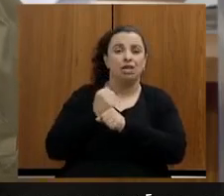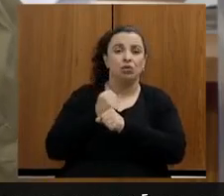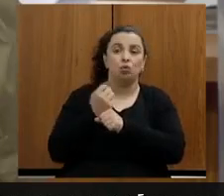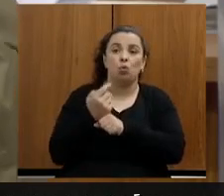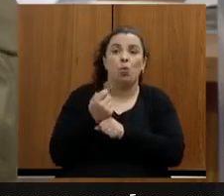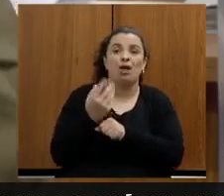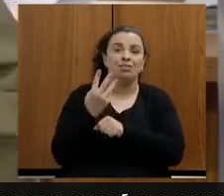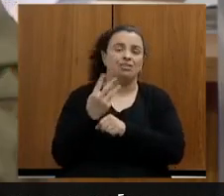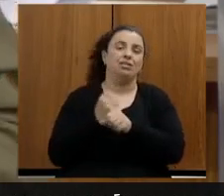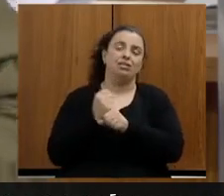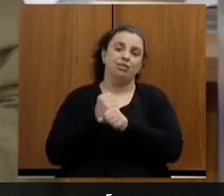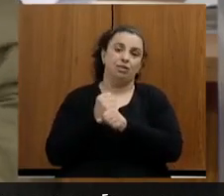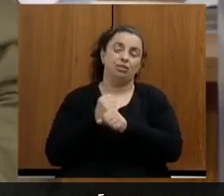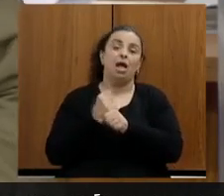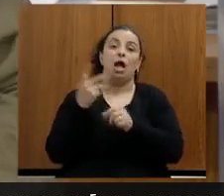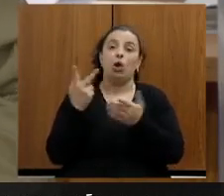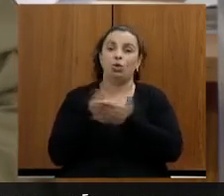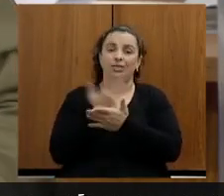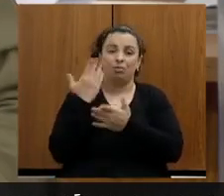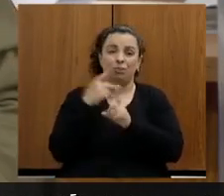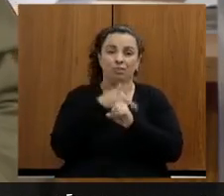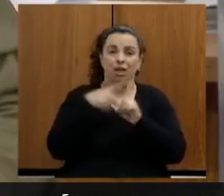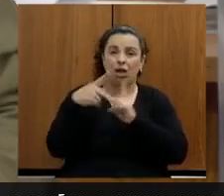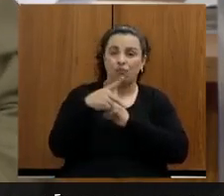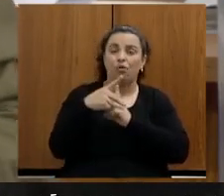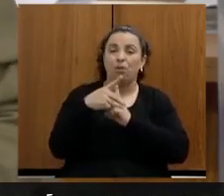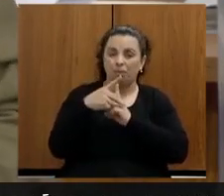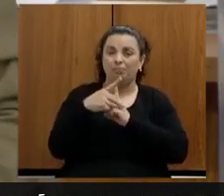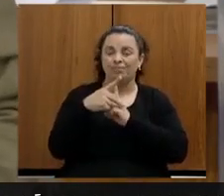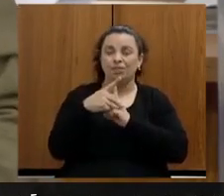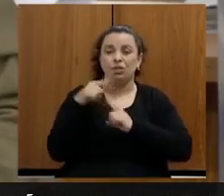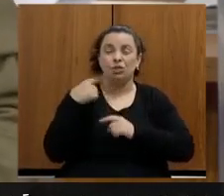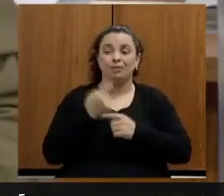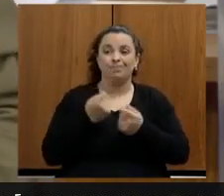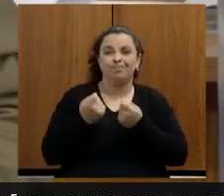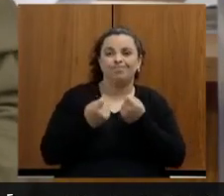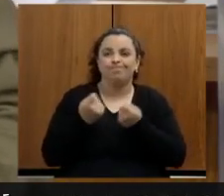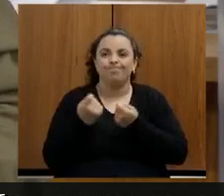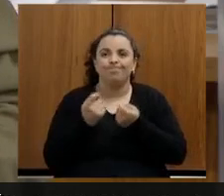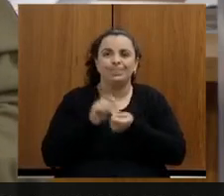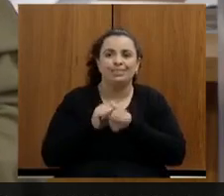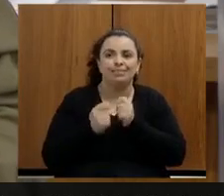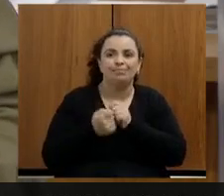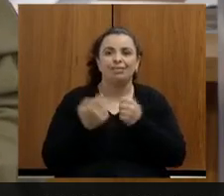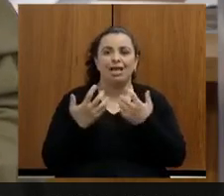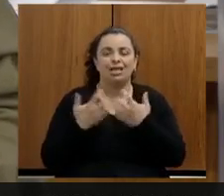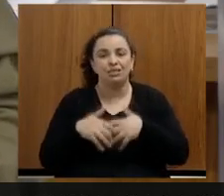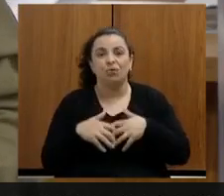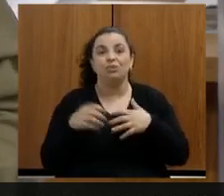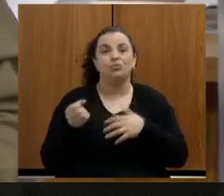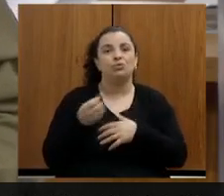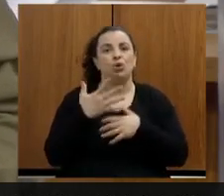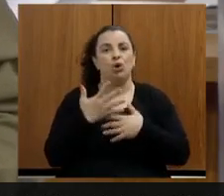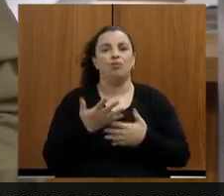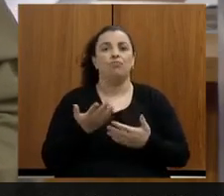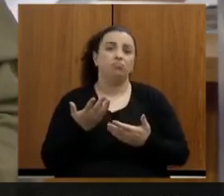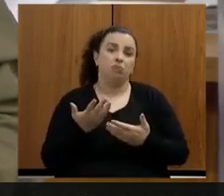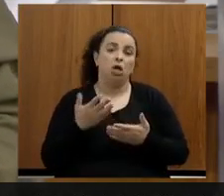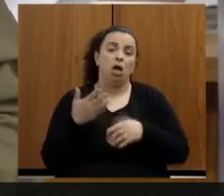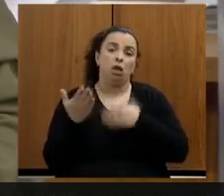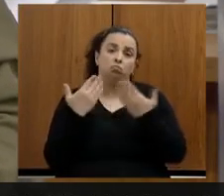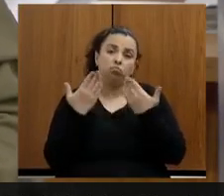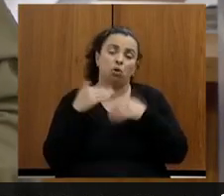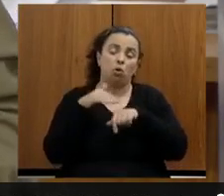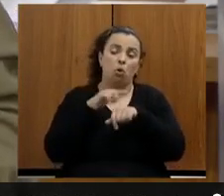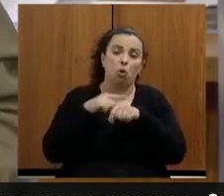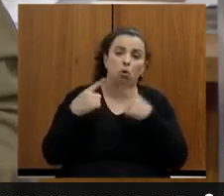lá 2019 da Previdência Nós temos que nos ajustar de quatro a a conversa avançou avançou bastante né